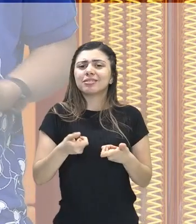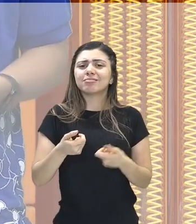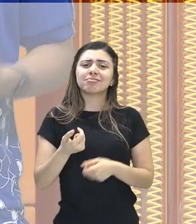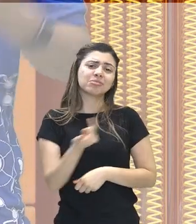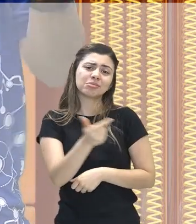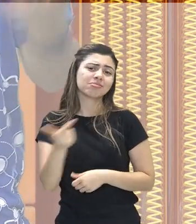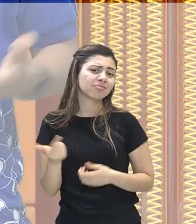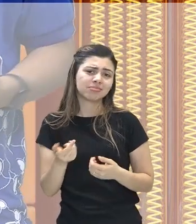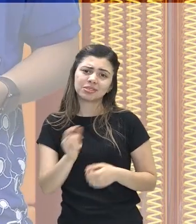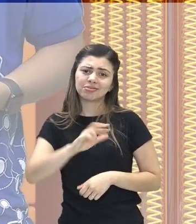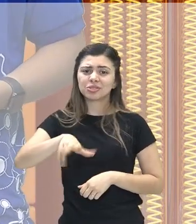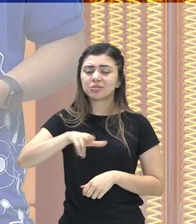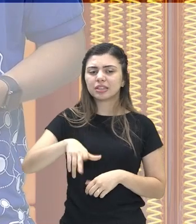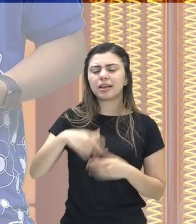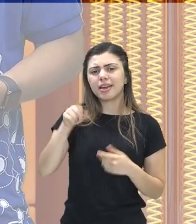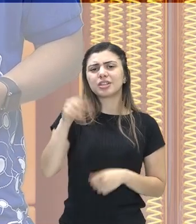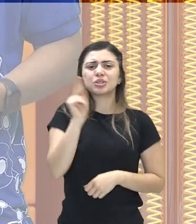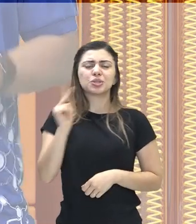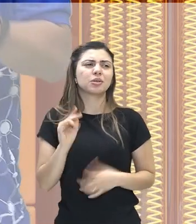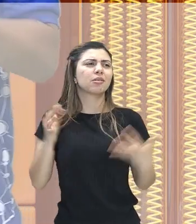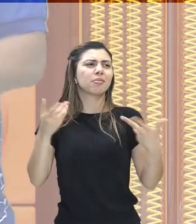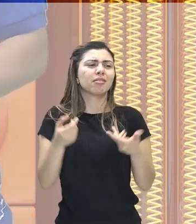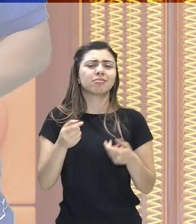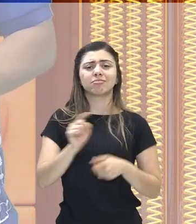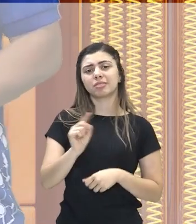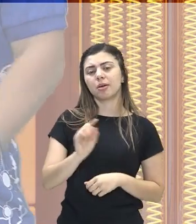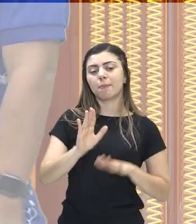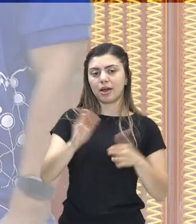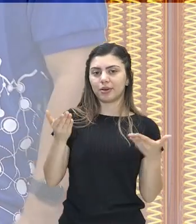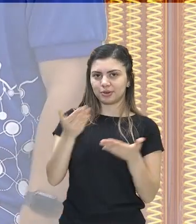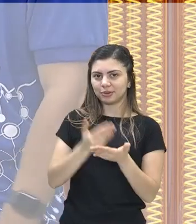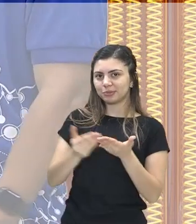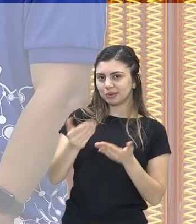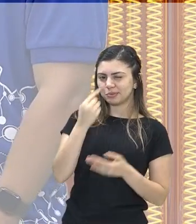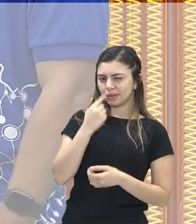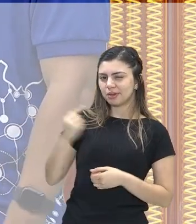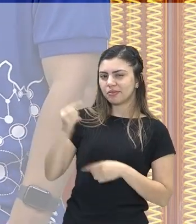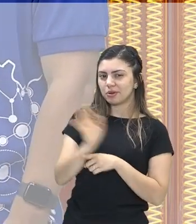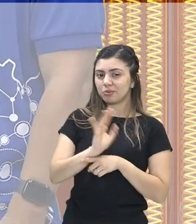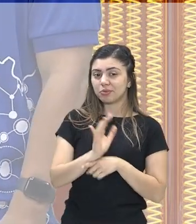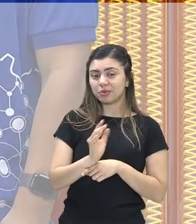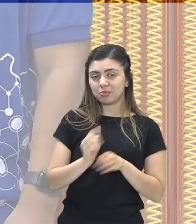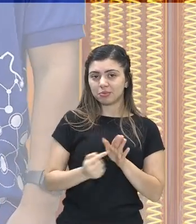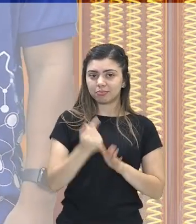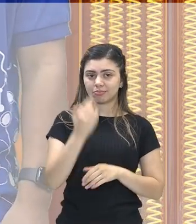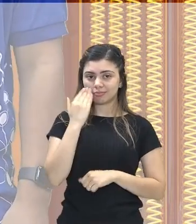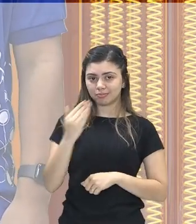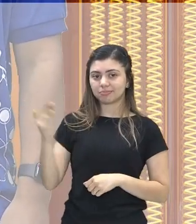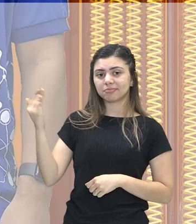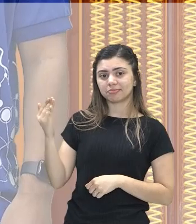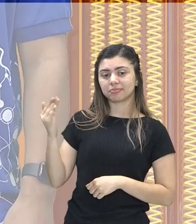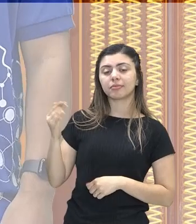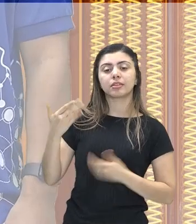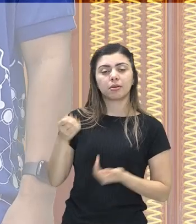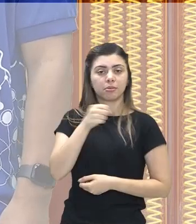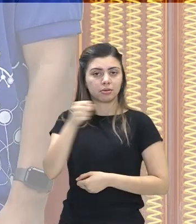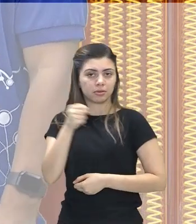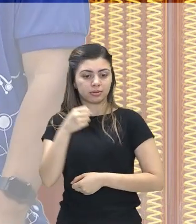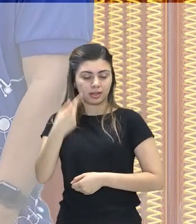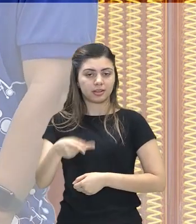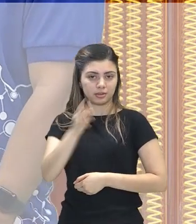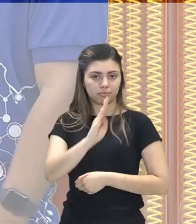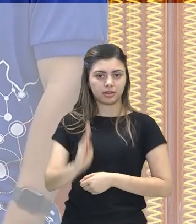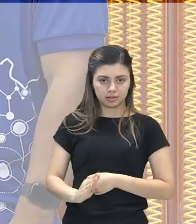gente ver só história bonita sobre esse assunto. Vamos começar então verificando aqui, esse primeiro filme é um documentário brasileiro muito